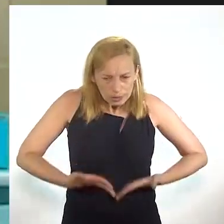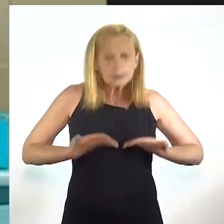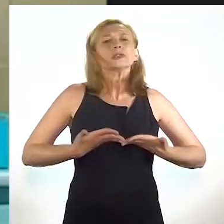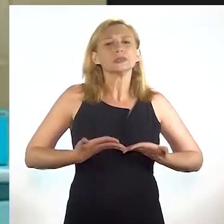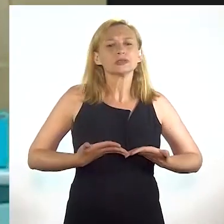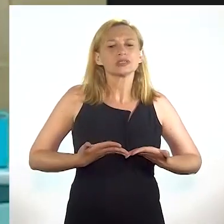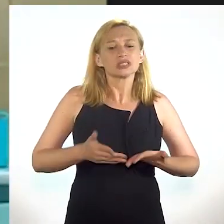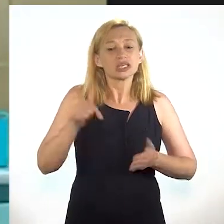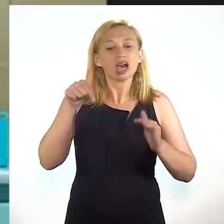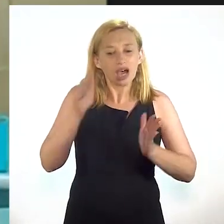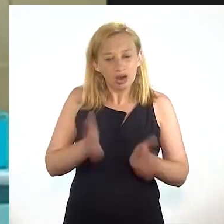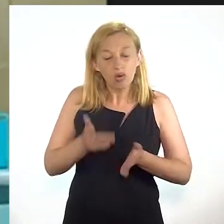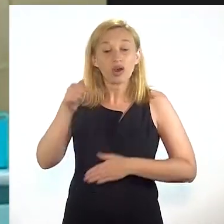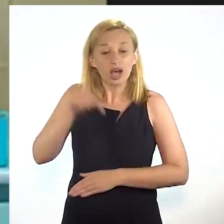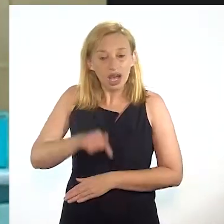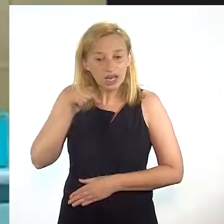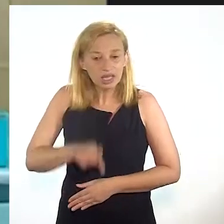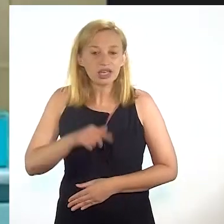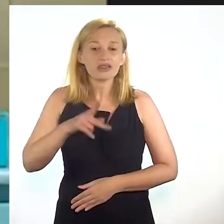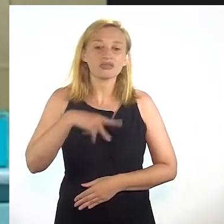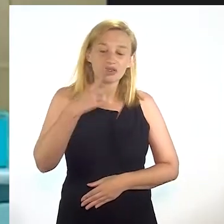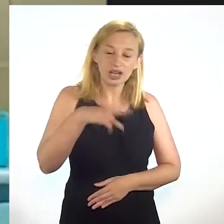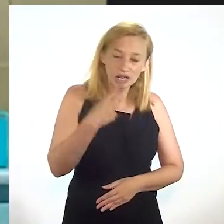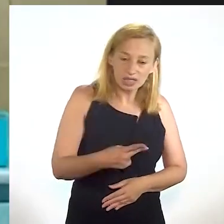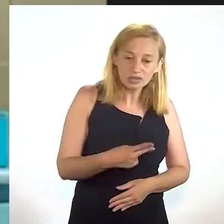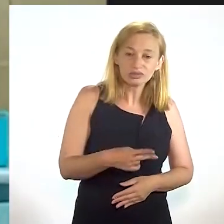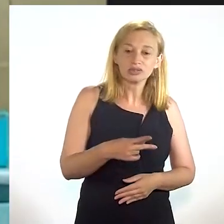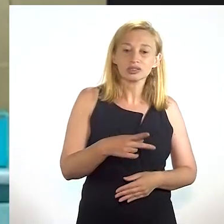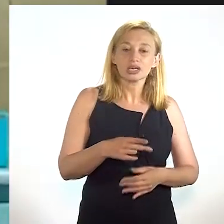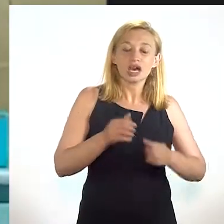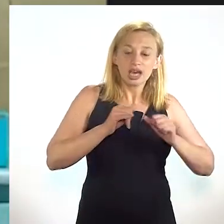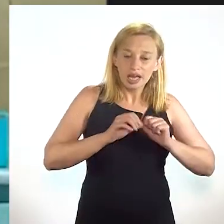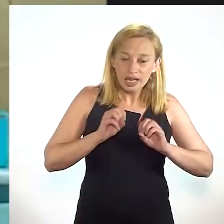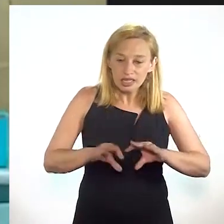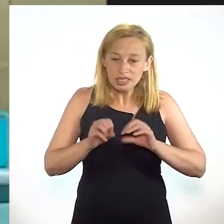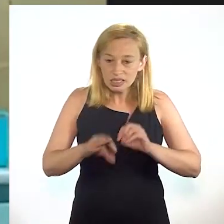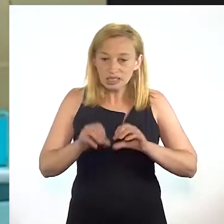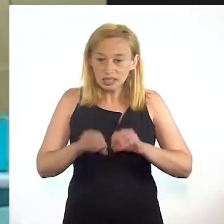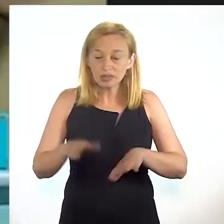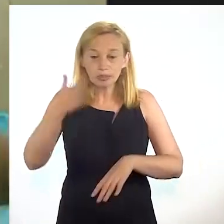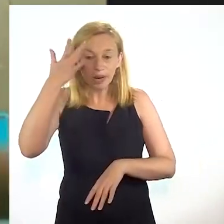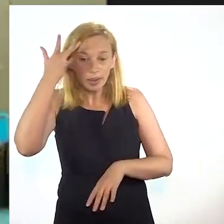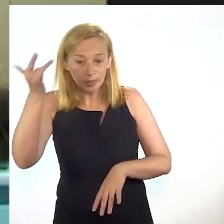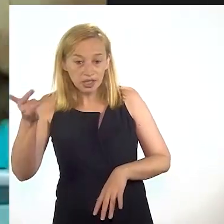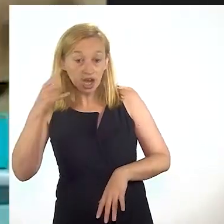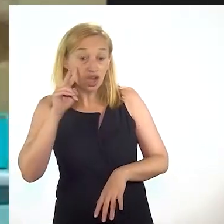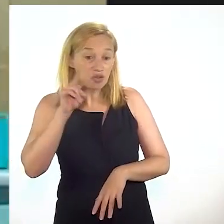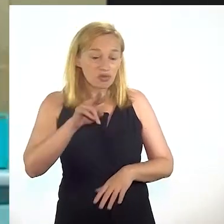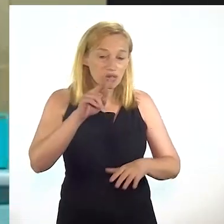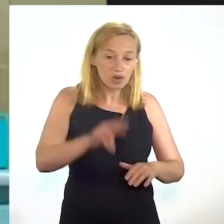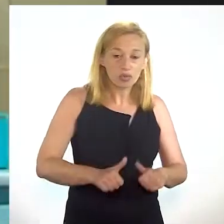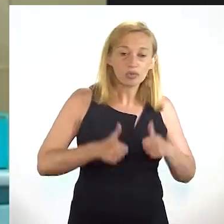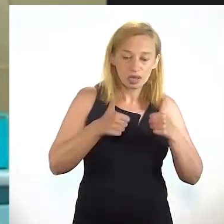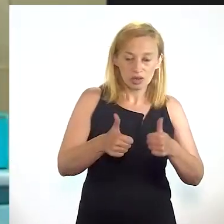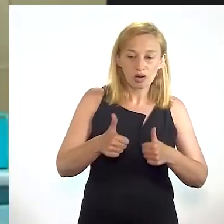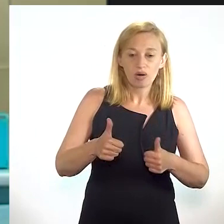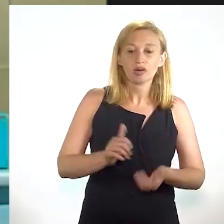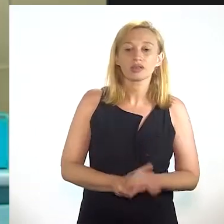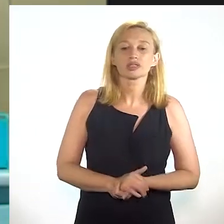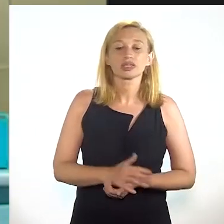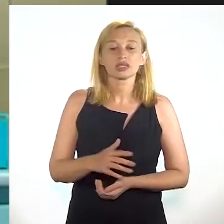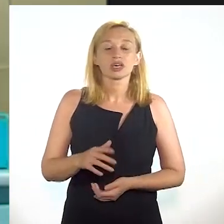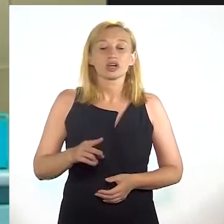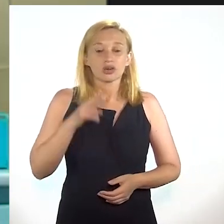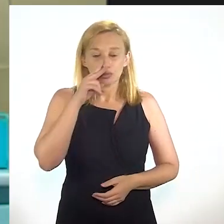deixando sozinha, me ajudou a me levantar. E agora eu estou aqui, replantando para colher amanhã. Então, a rede